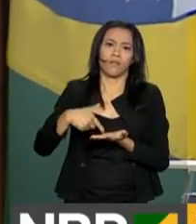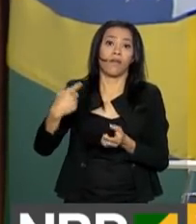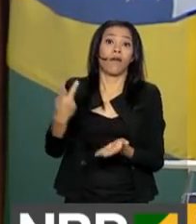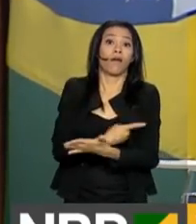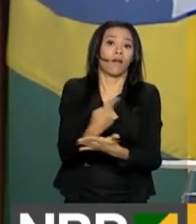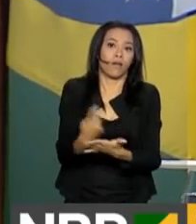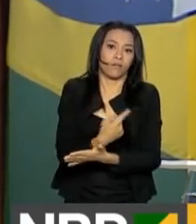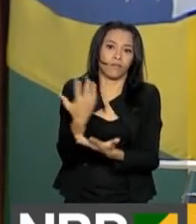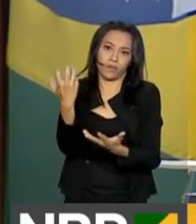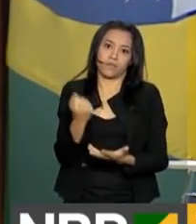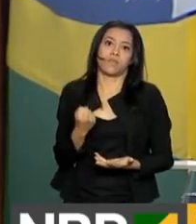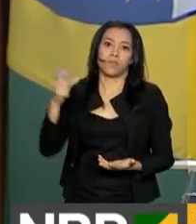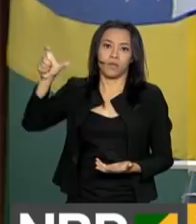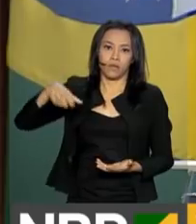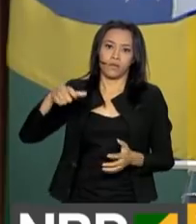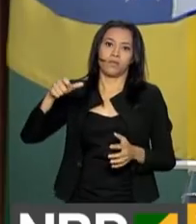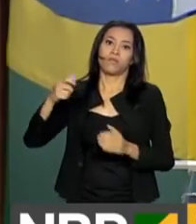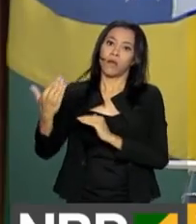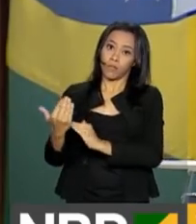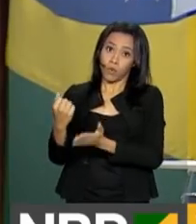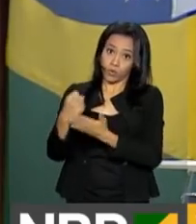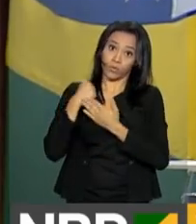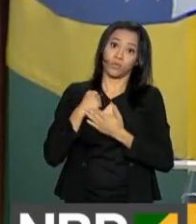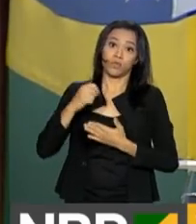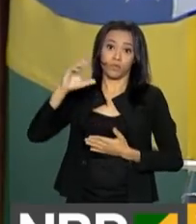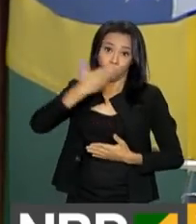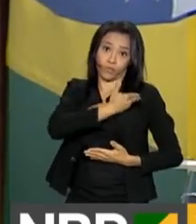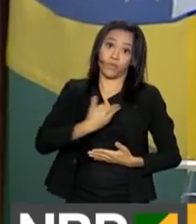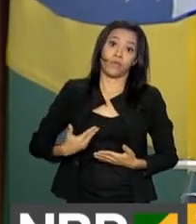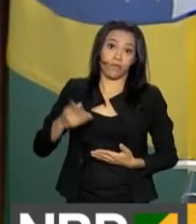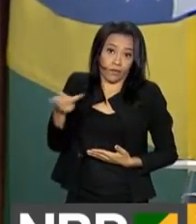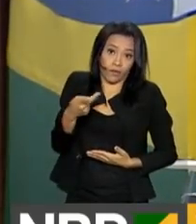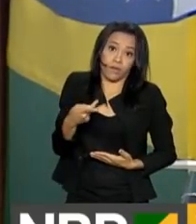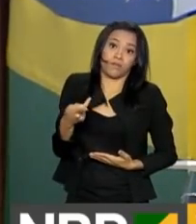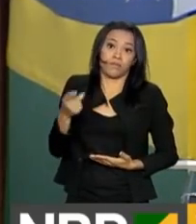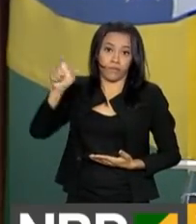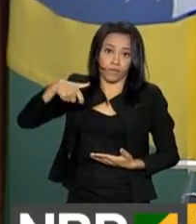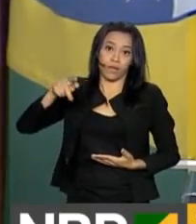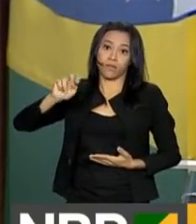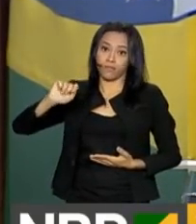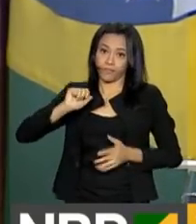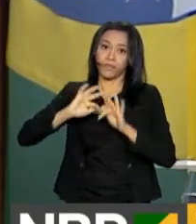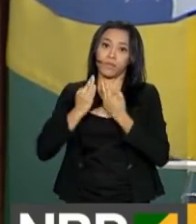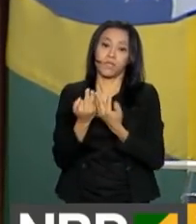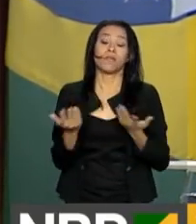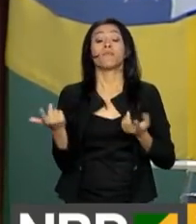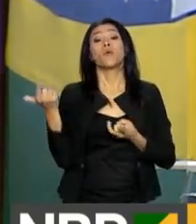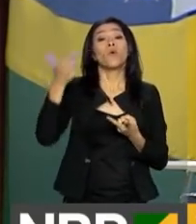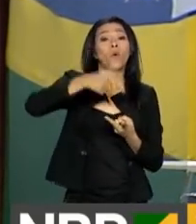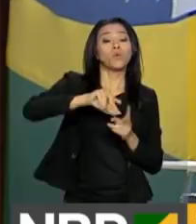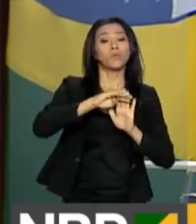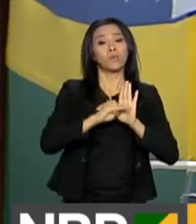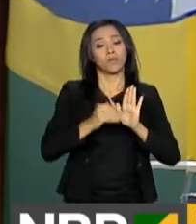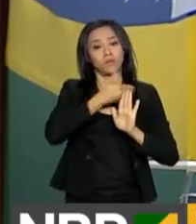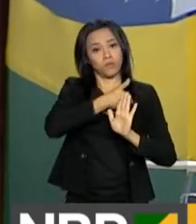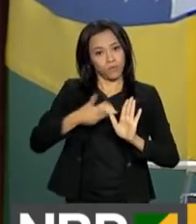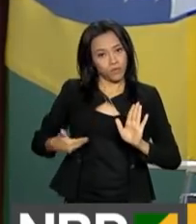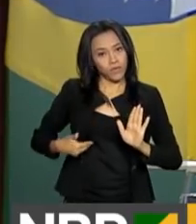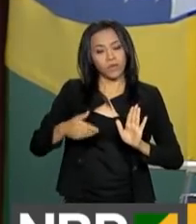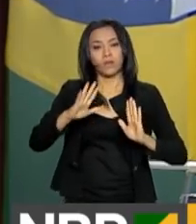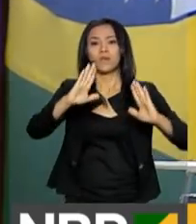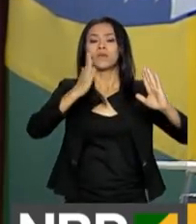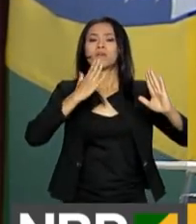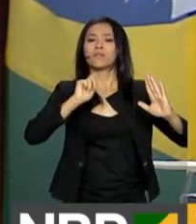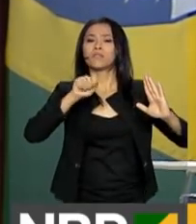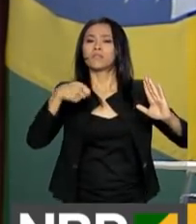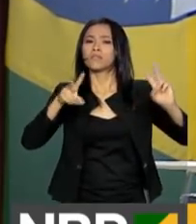indevidamente lá e vocês sabem que mês a mês na questão do minha casa minha vida que outro programa social não é